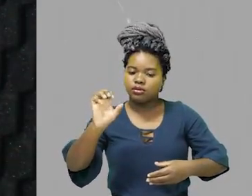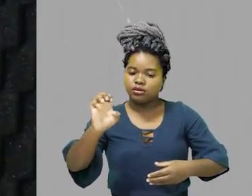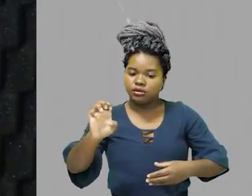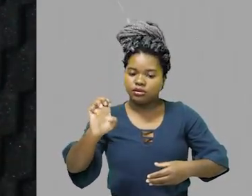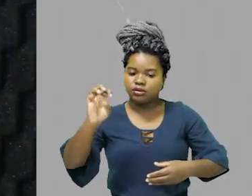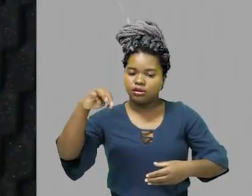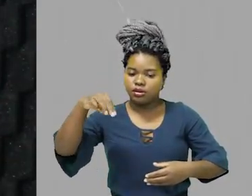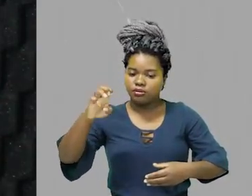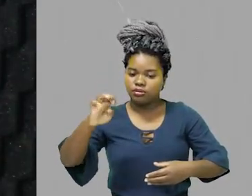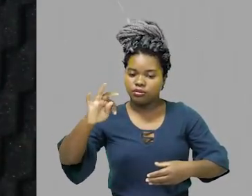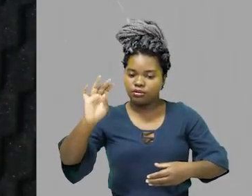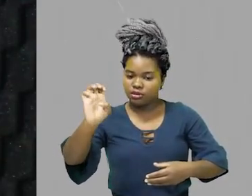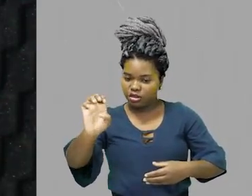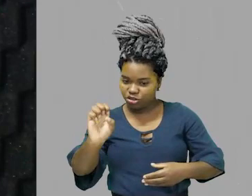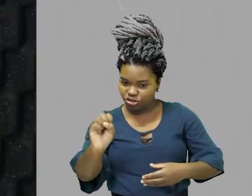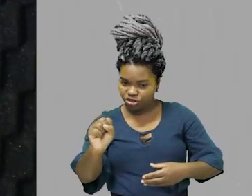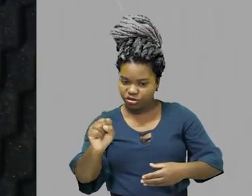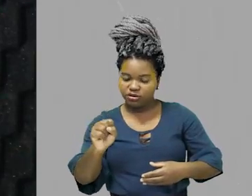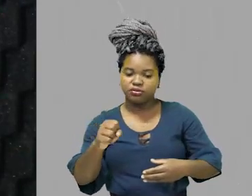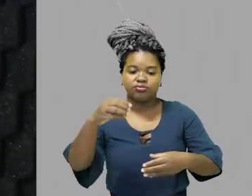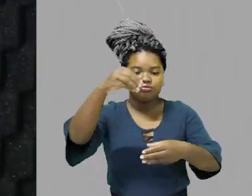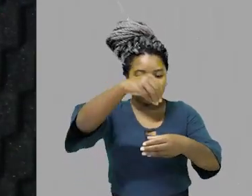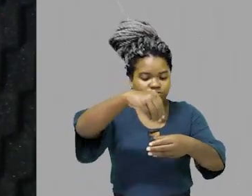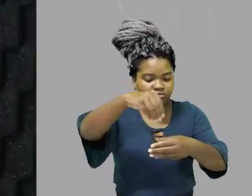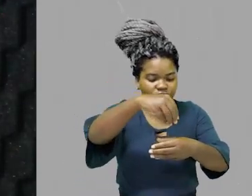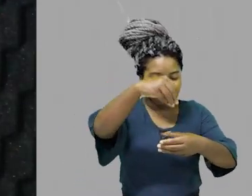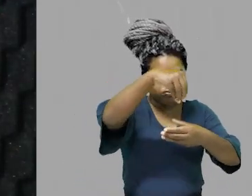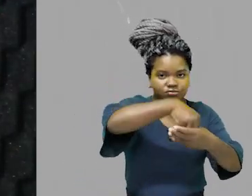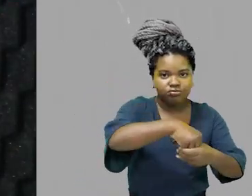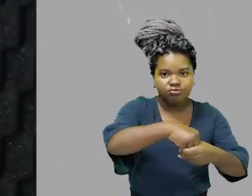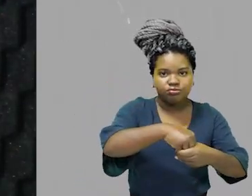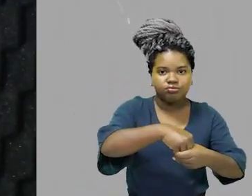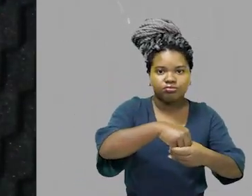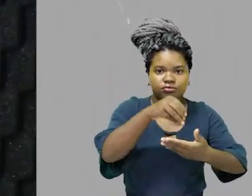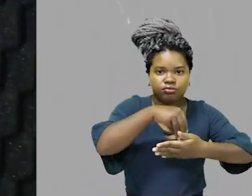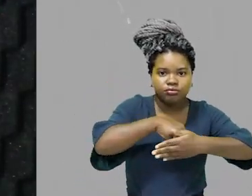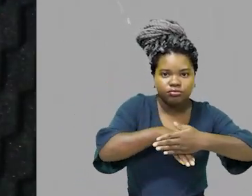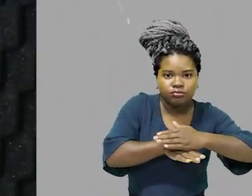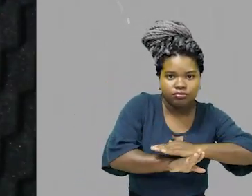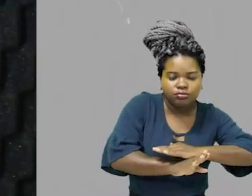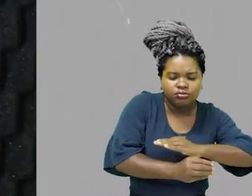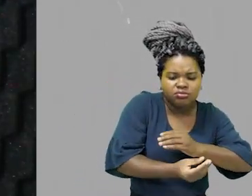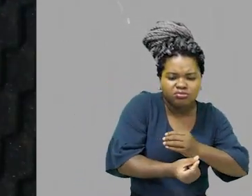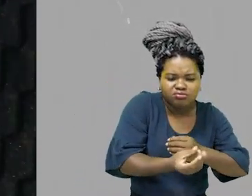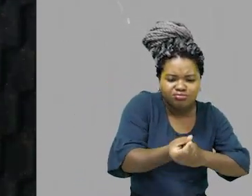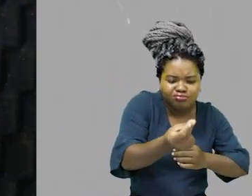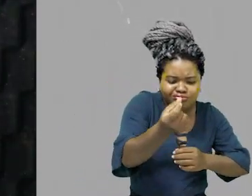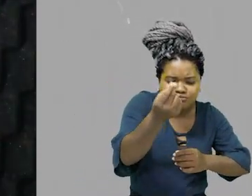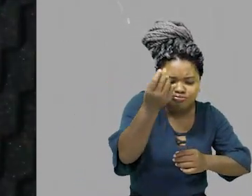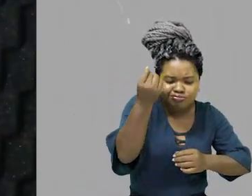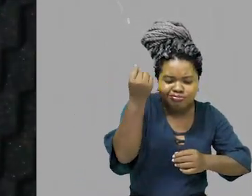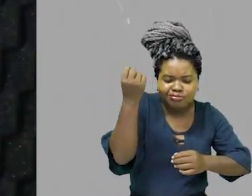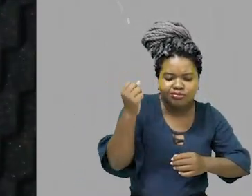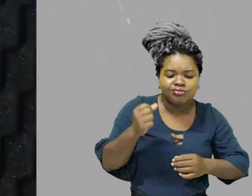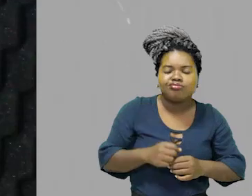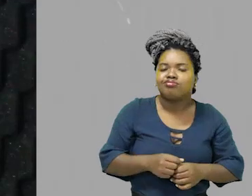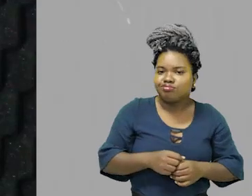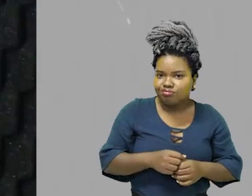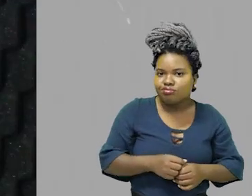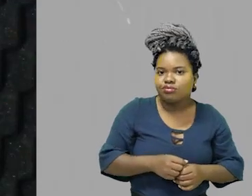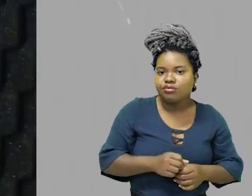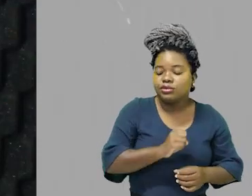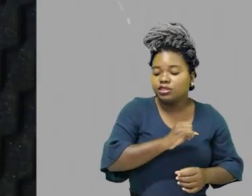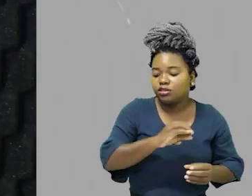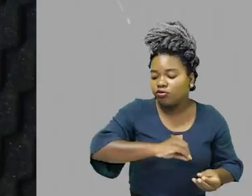ter sementes que podem ser guardadas por muitos anos. E mesmo assim, depois de muitos anos, se você plantar, vai nascer